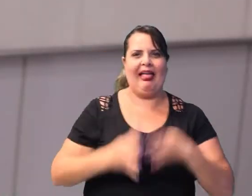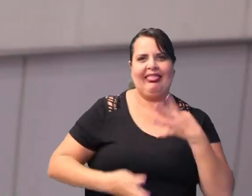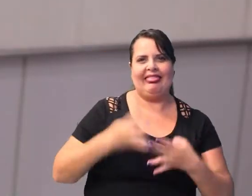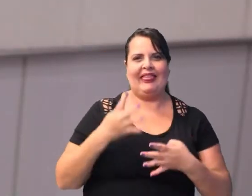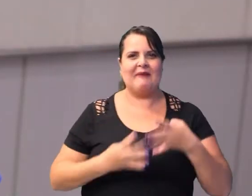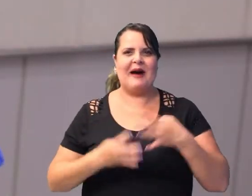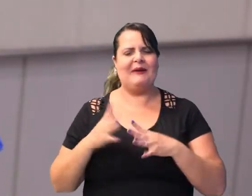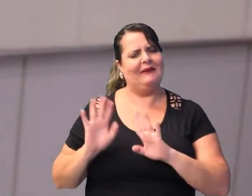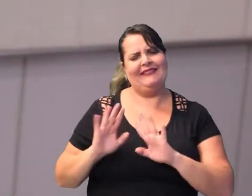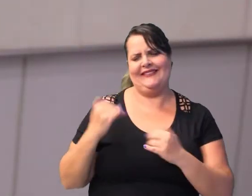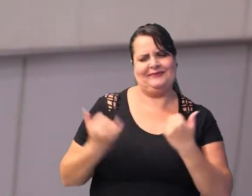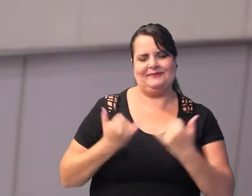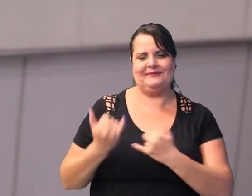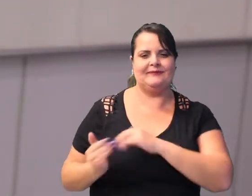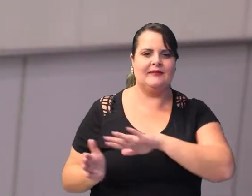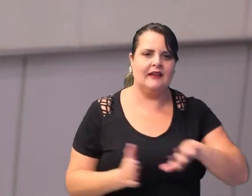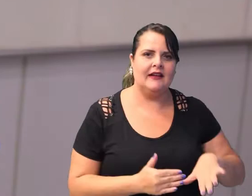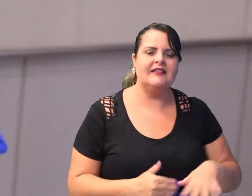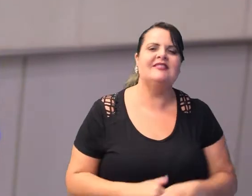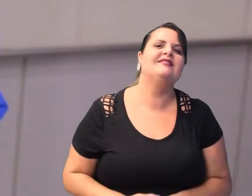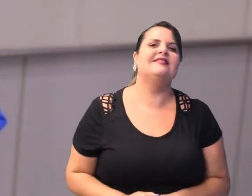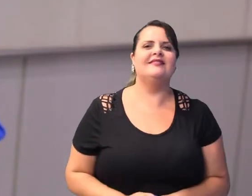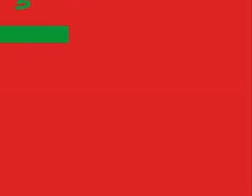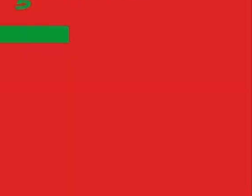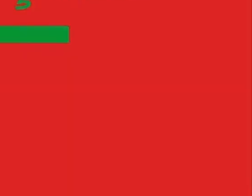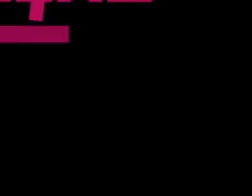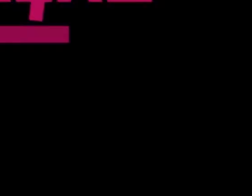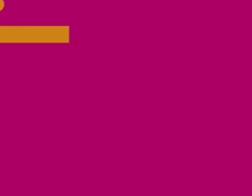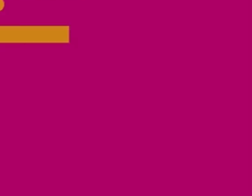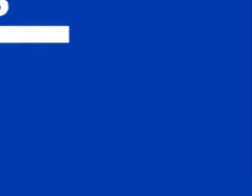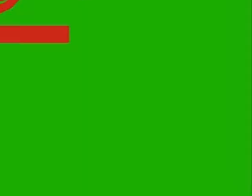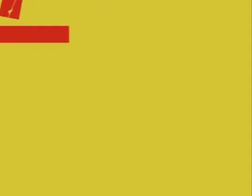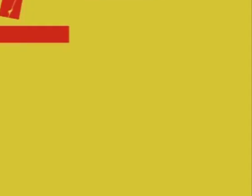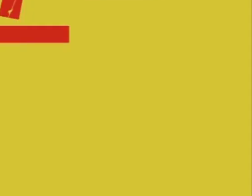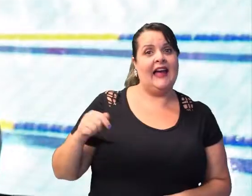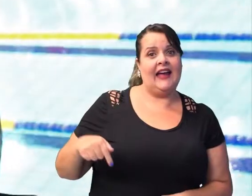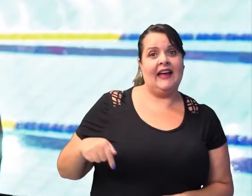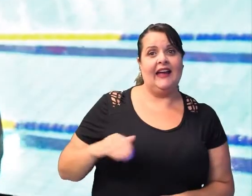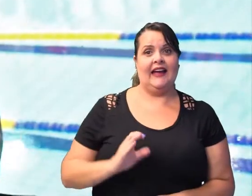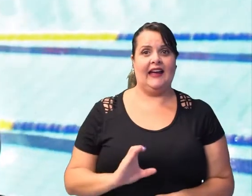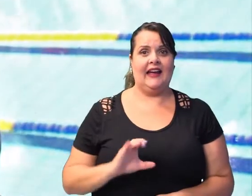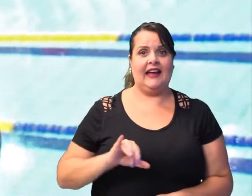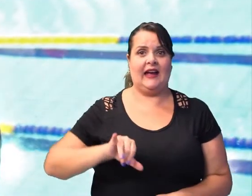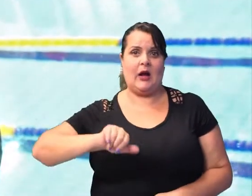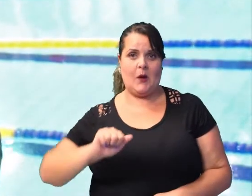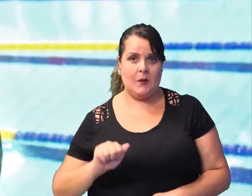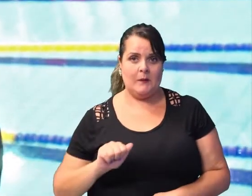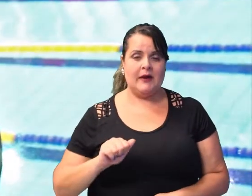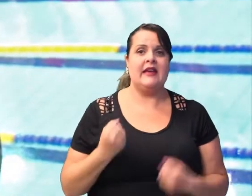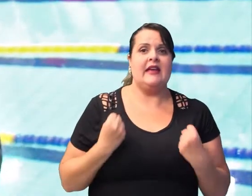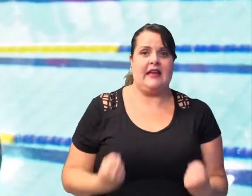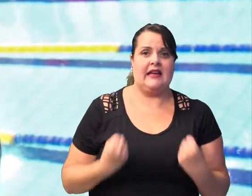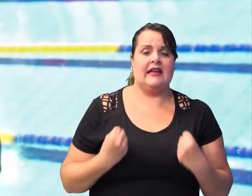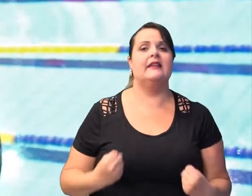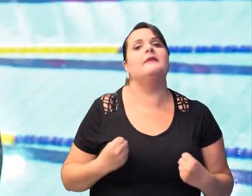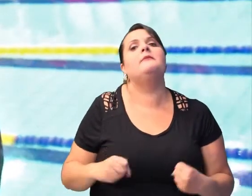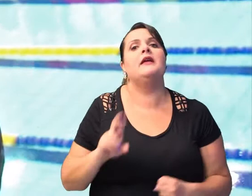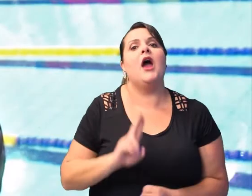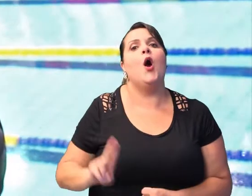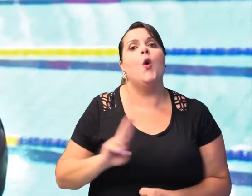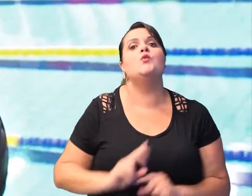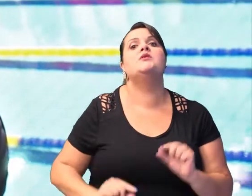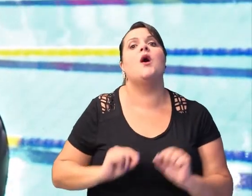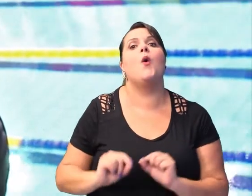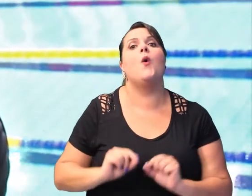estava morta a companhia olha que legal aqui na companhia athlética a gente já trabalha com a metodologia